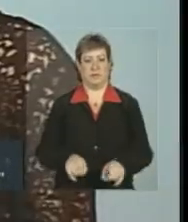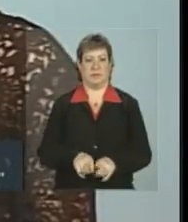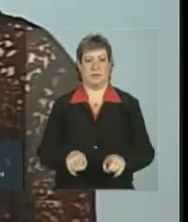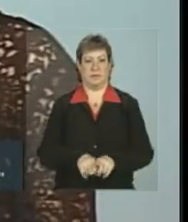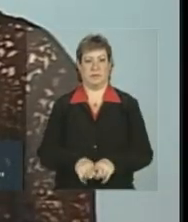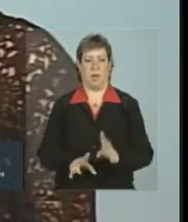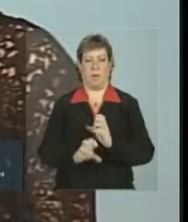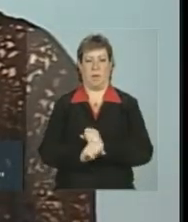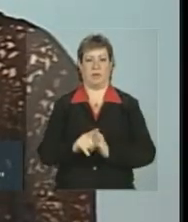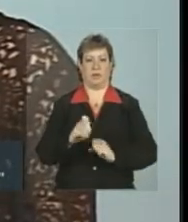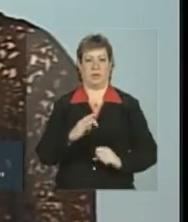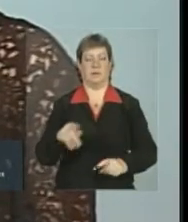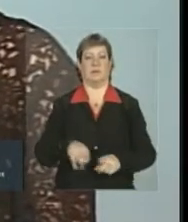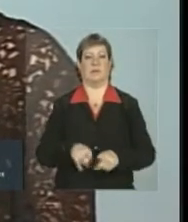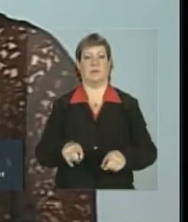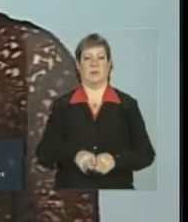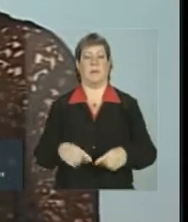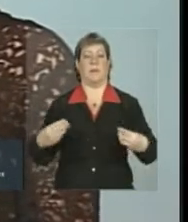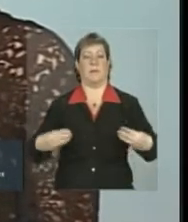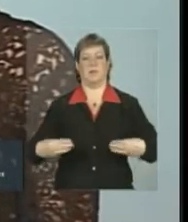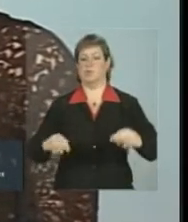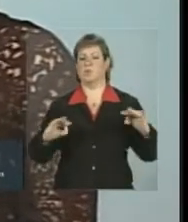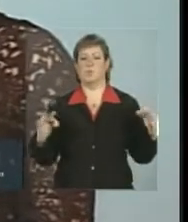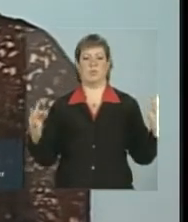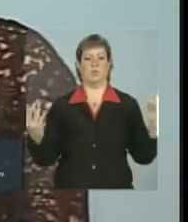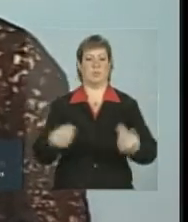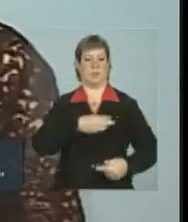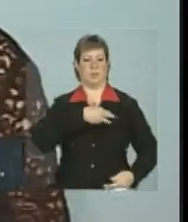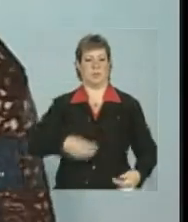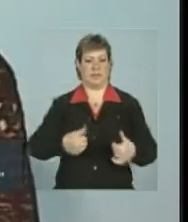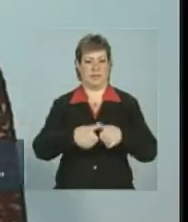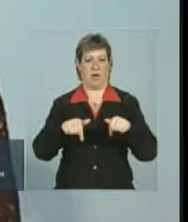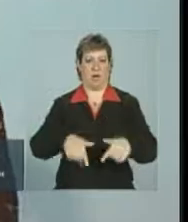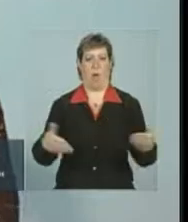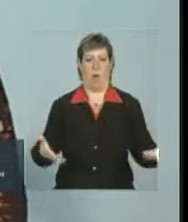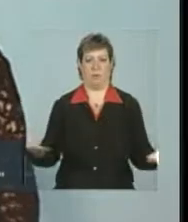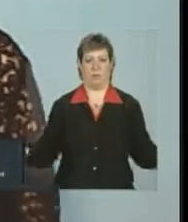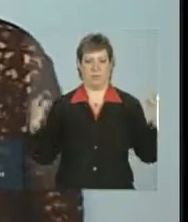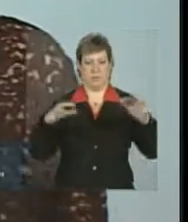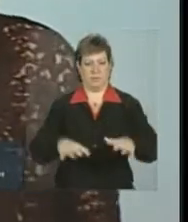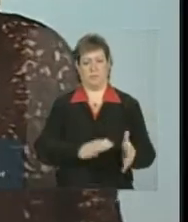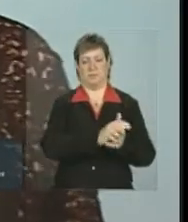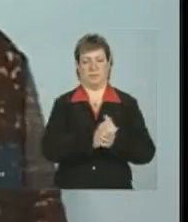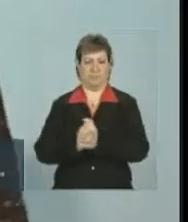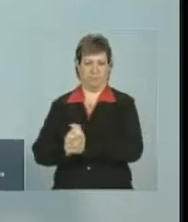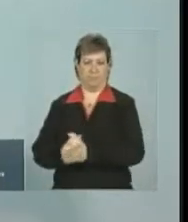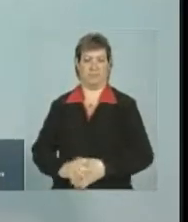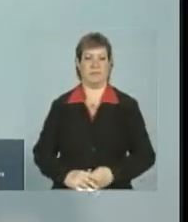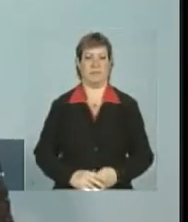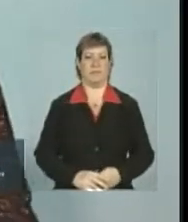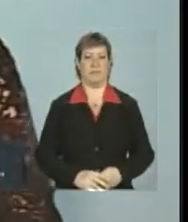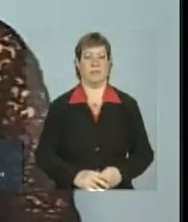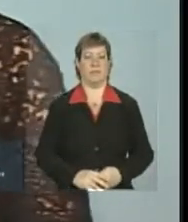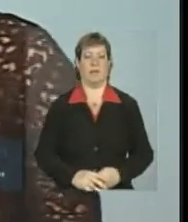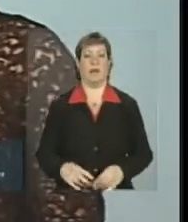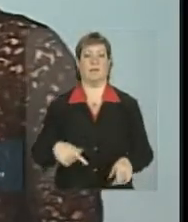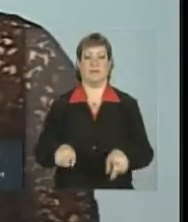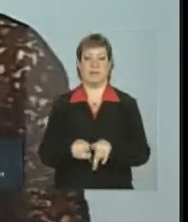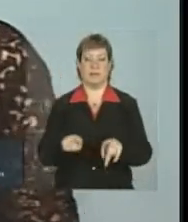Orçamento e Gestão, e Deli Salvatti, da Secretaria de Relações Institucionais. Cumprimento